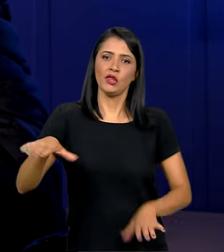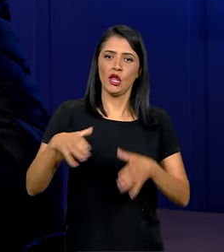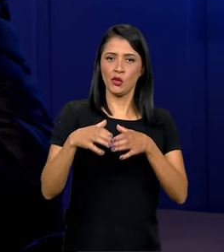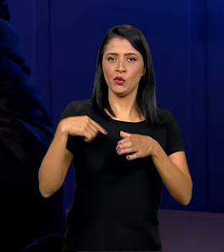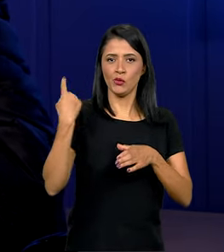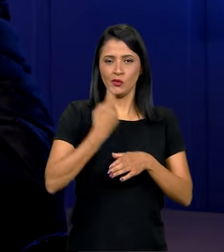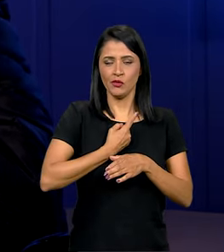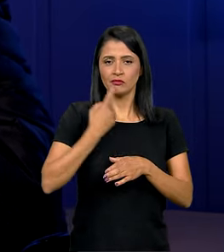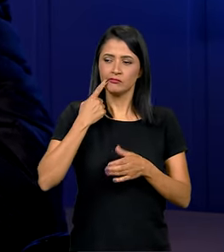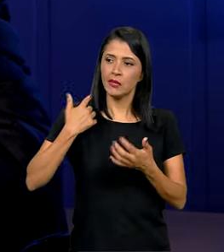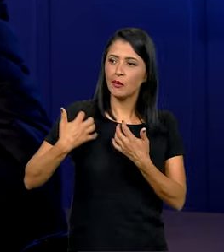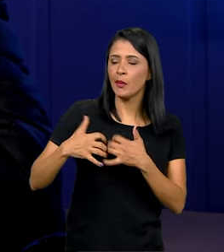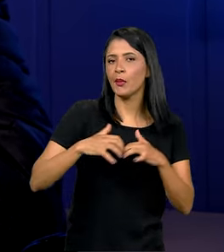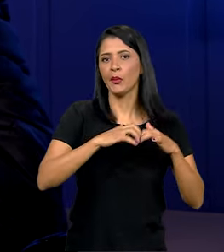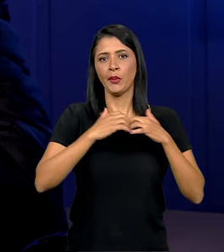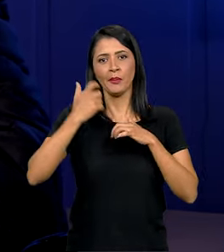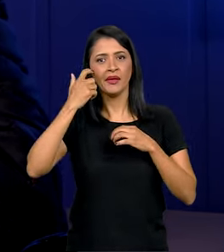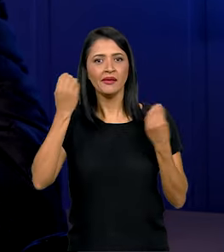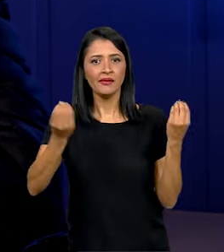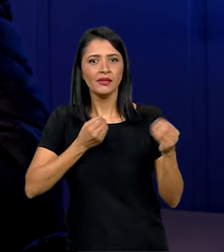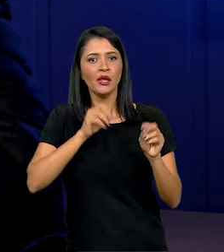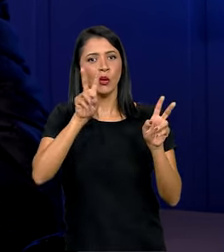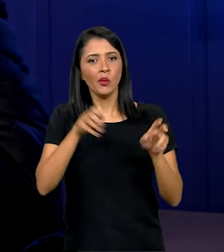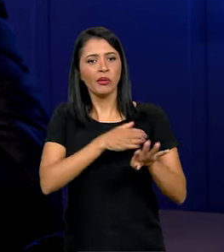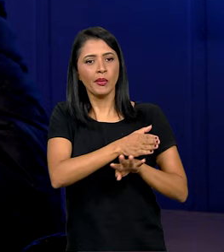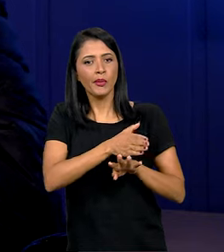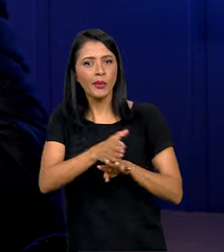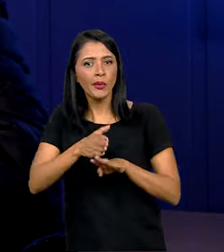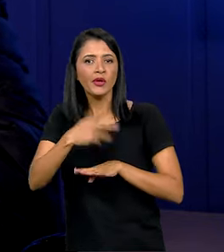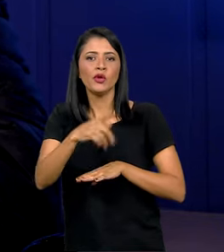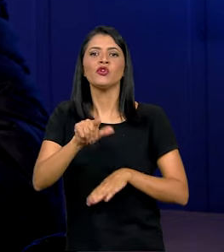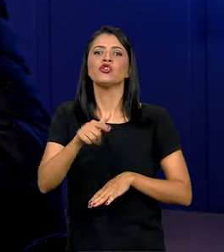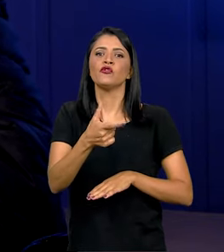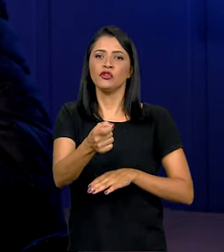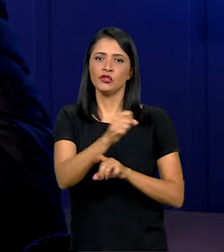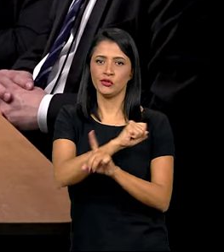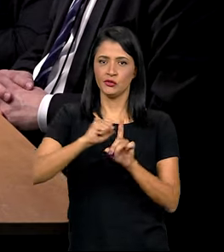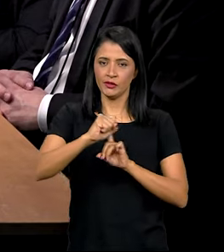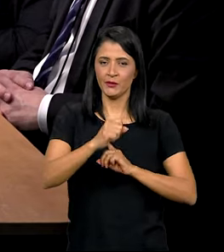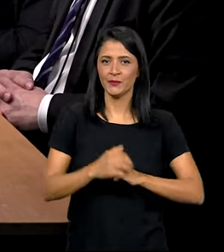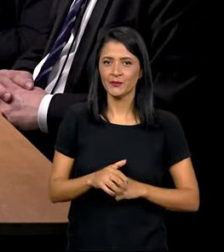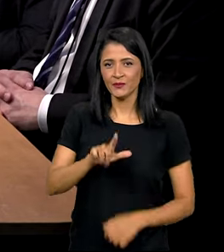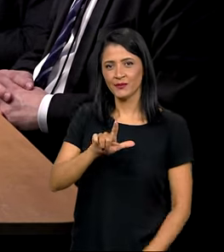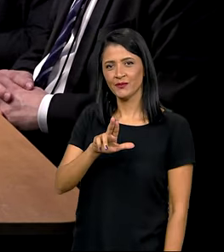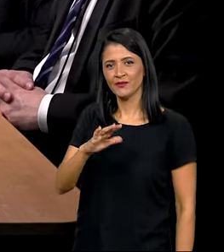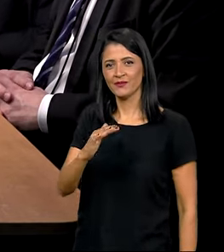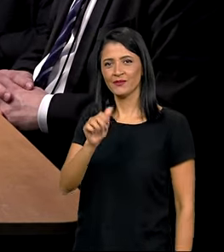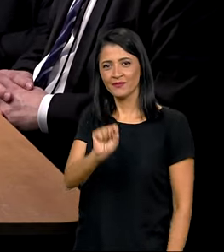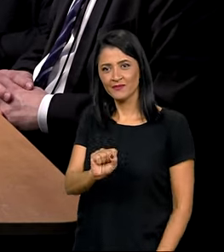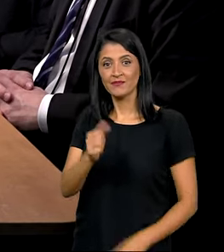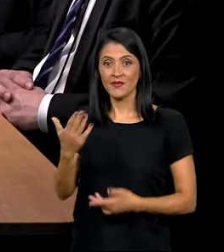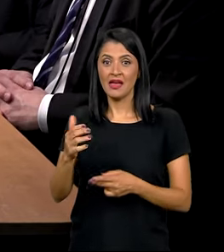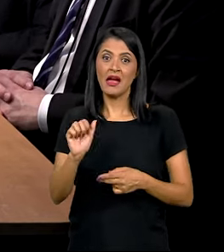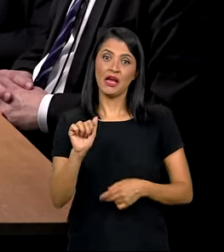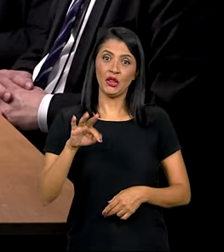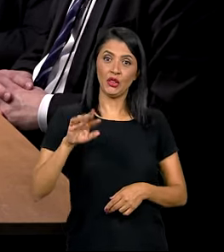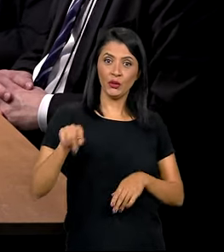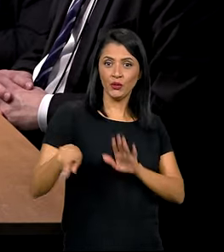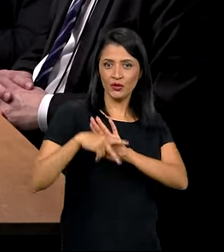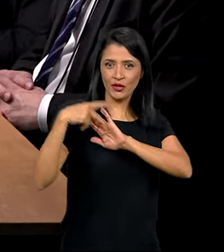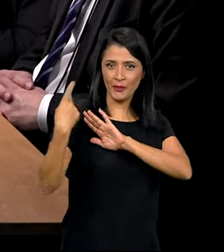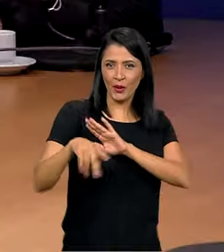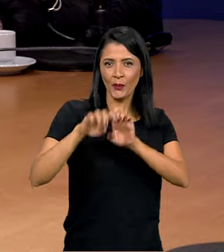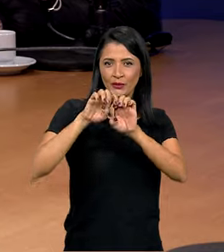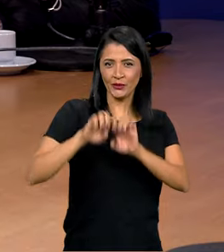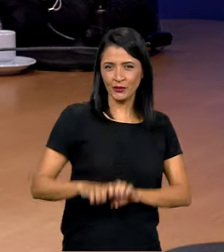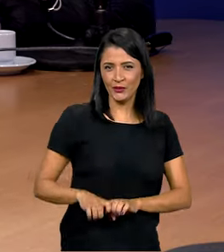nossa cúpula né refletindo um pouco do que tem sido a diretriz do G2 social Lucas e Antônio já fazem parte